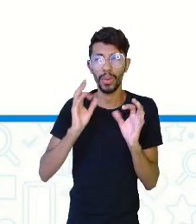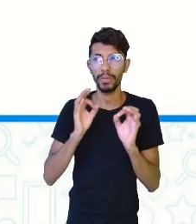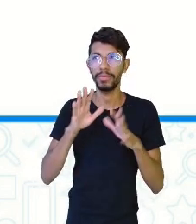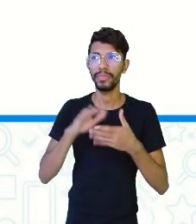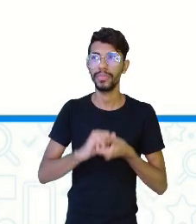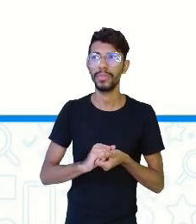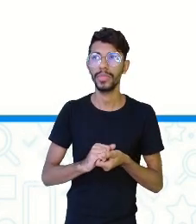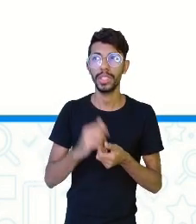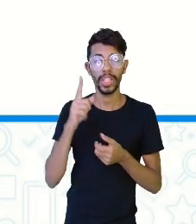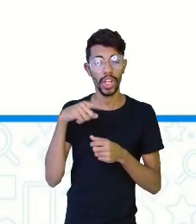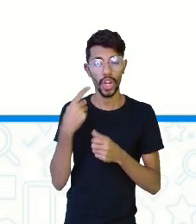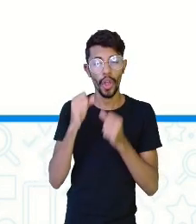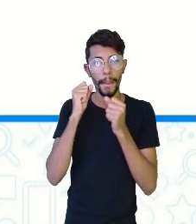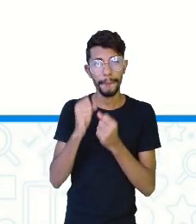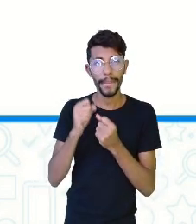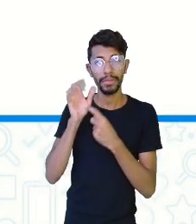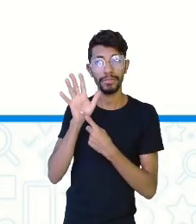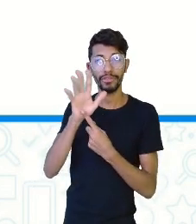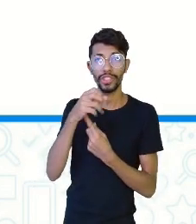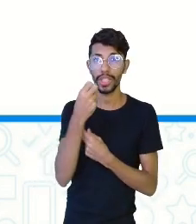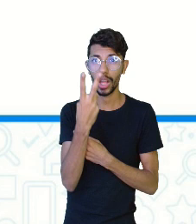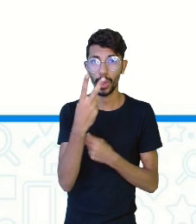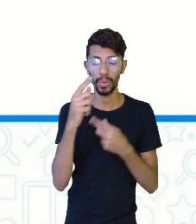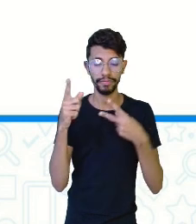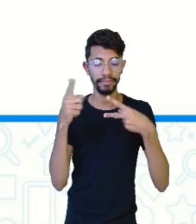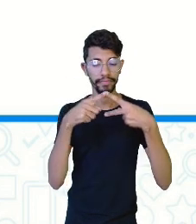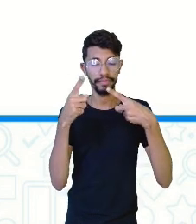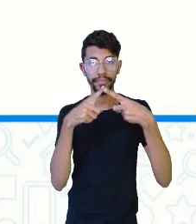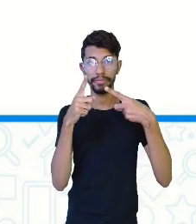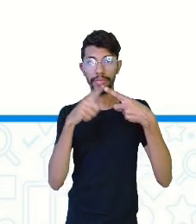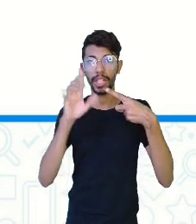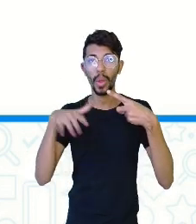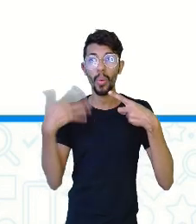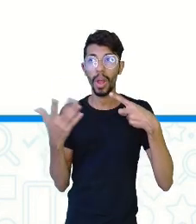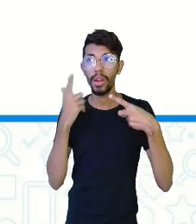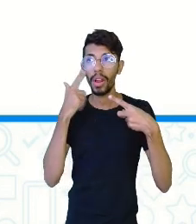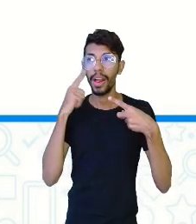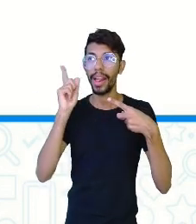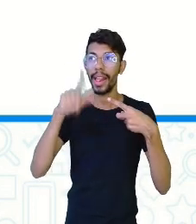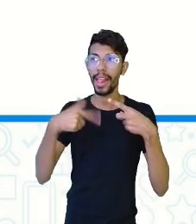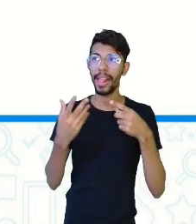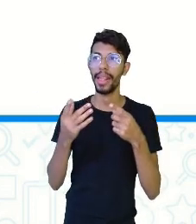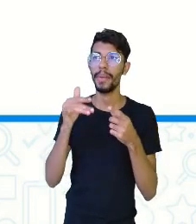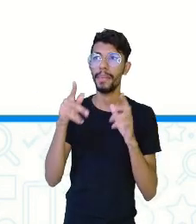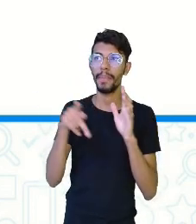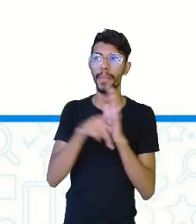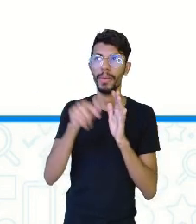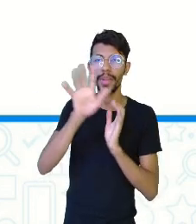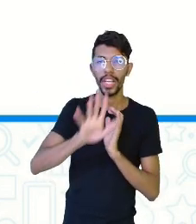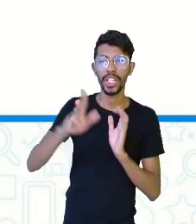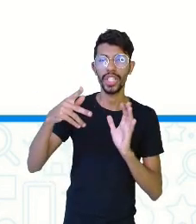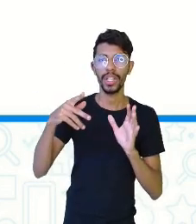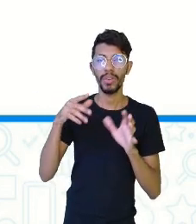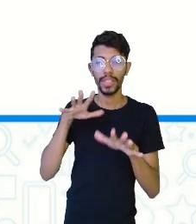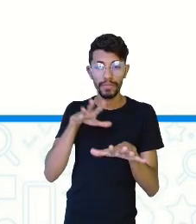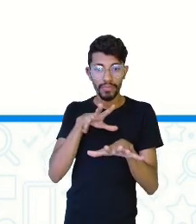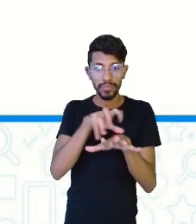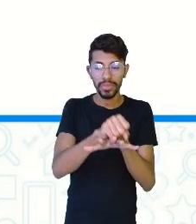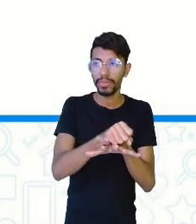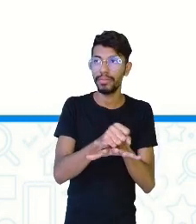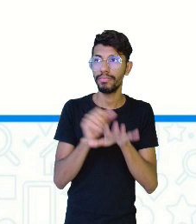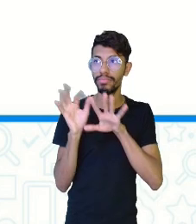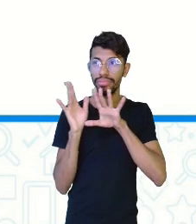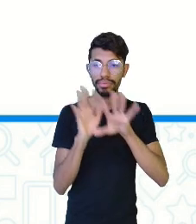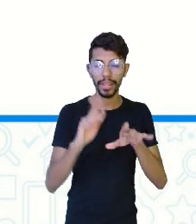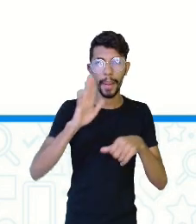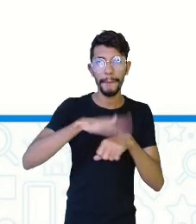Podemos destacar duas. A primeira se dá pelo fato de ser a região de colonização mais antiga do